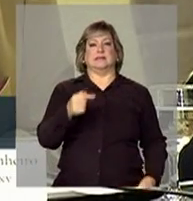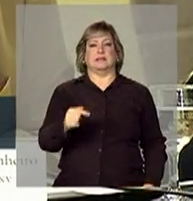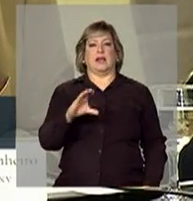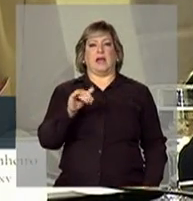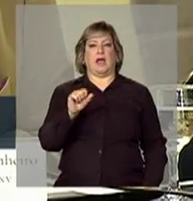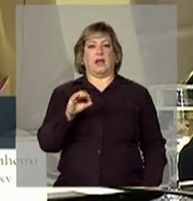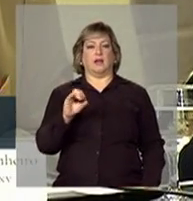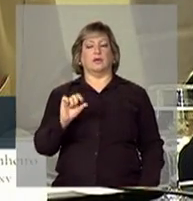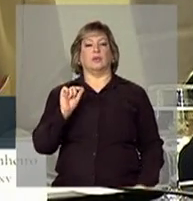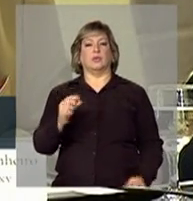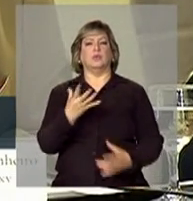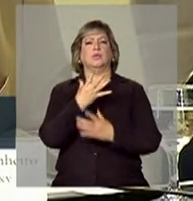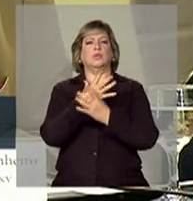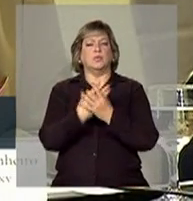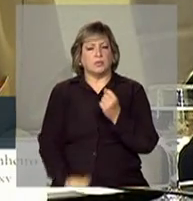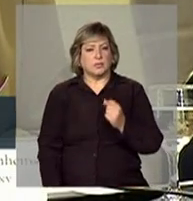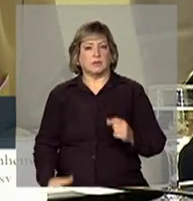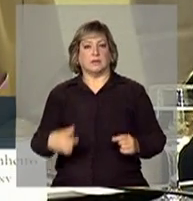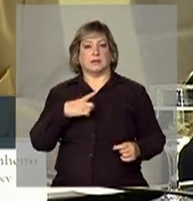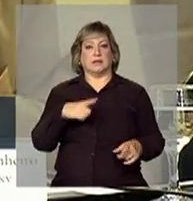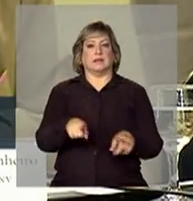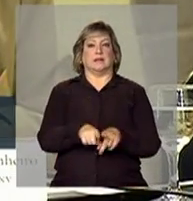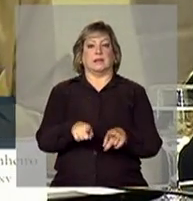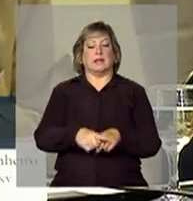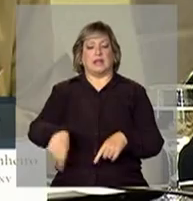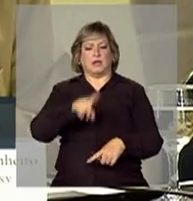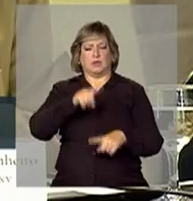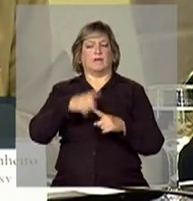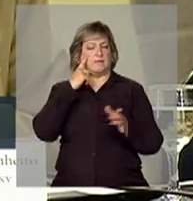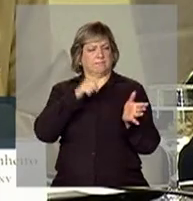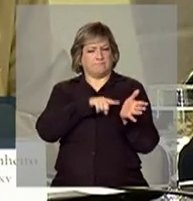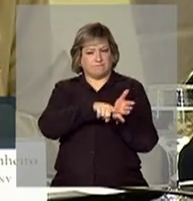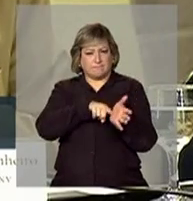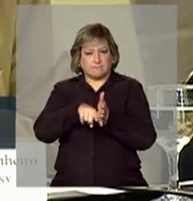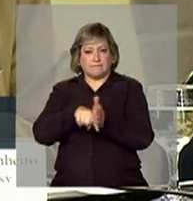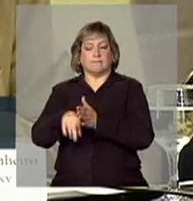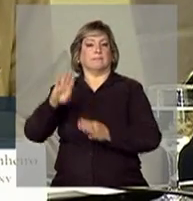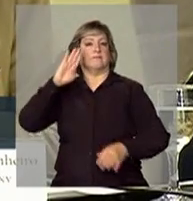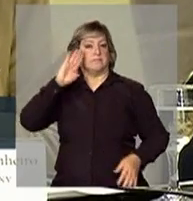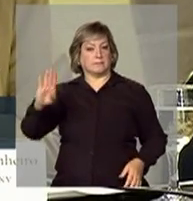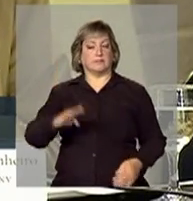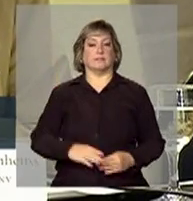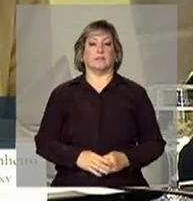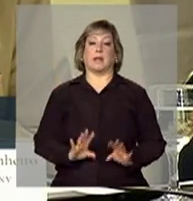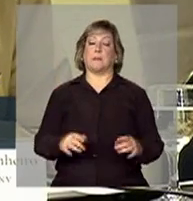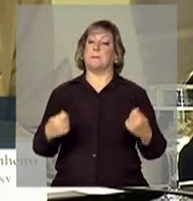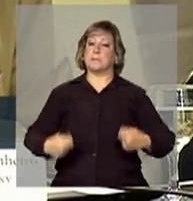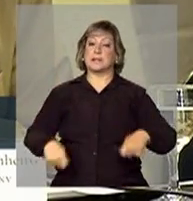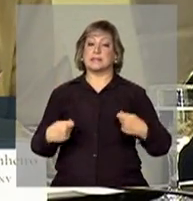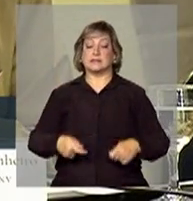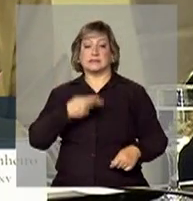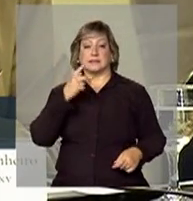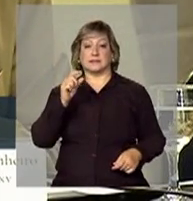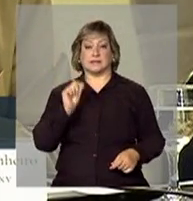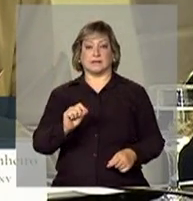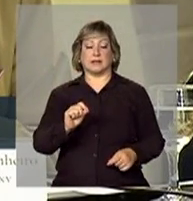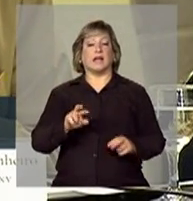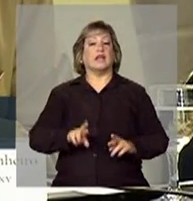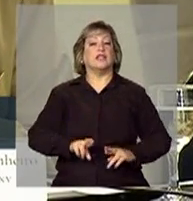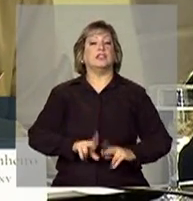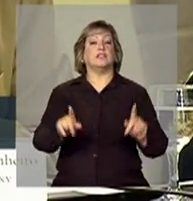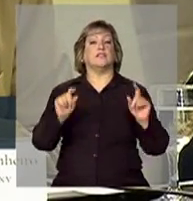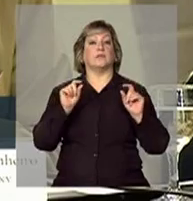desaparecimentos forçados, que em sua totalidade serão investigados em caráter prioritário. É preciso dizer, ao contrário do que